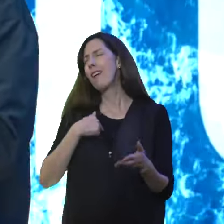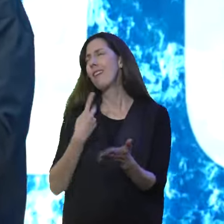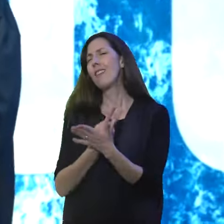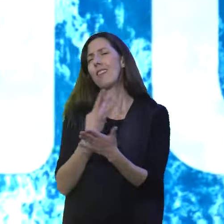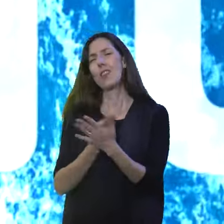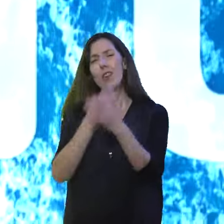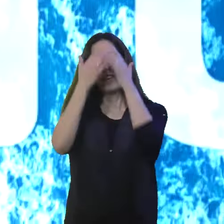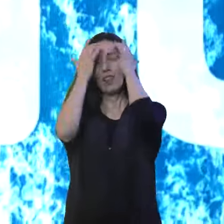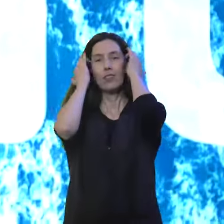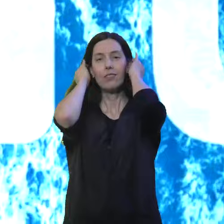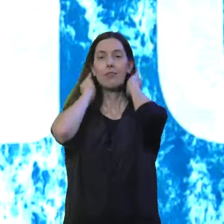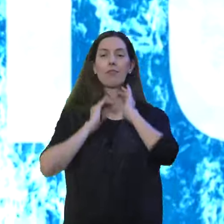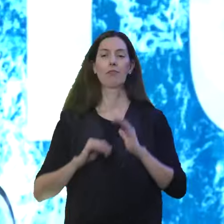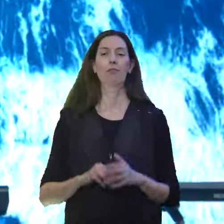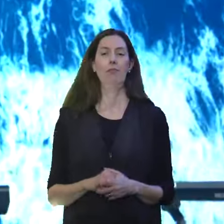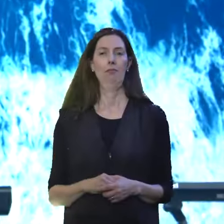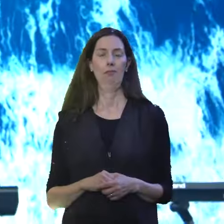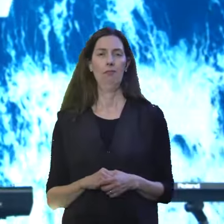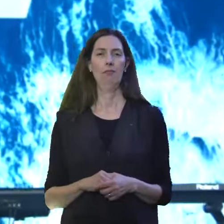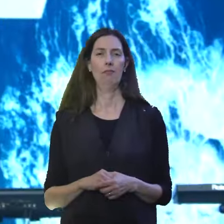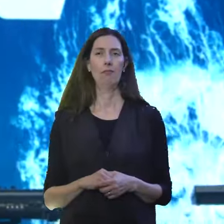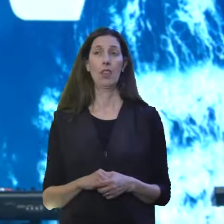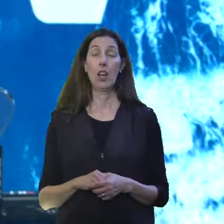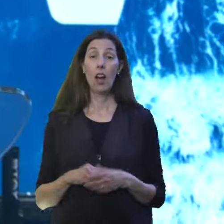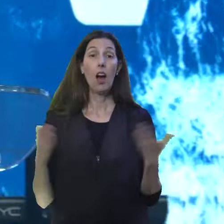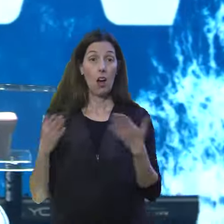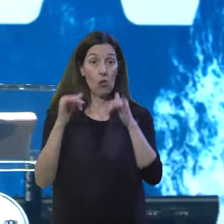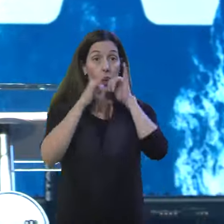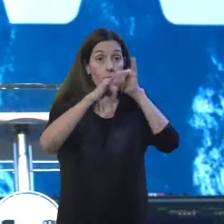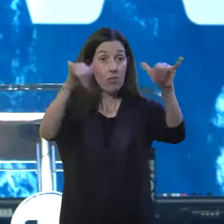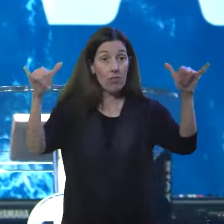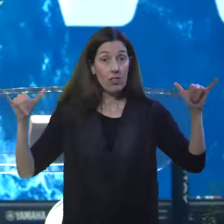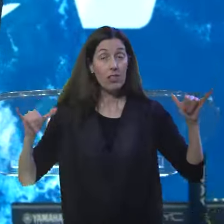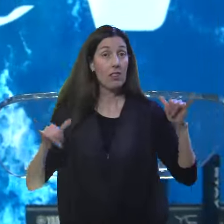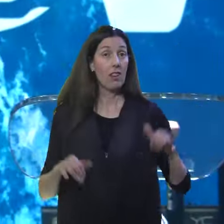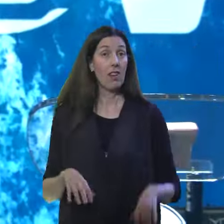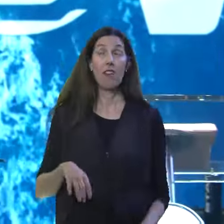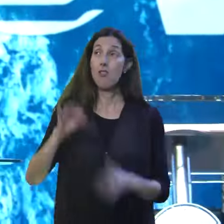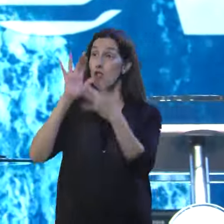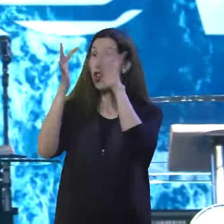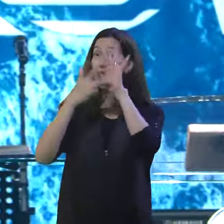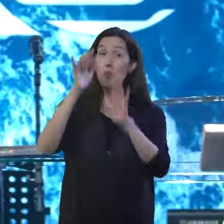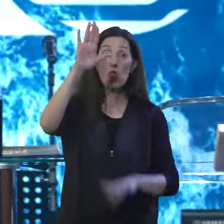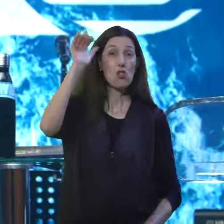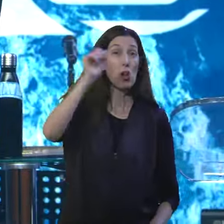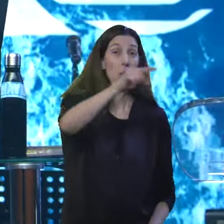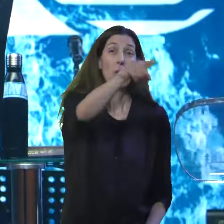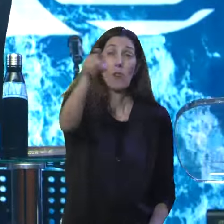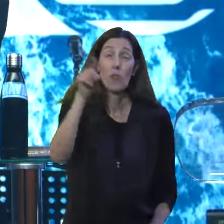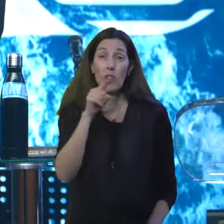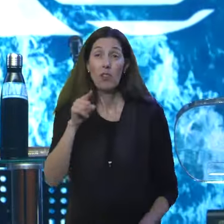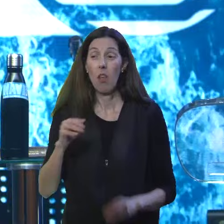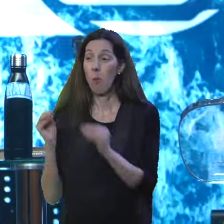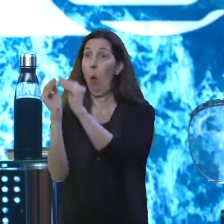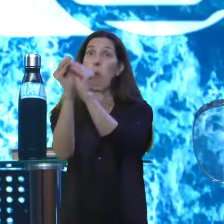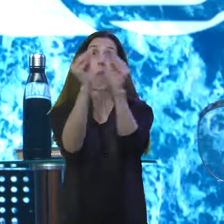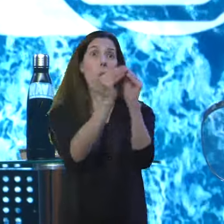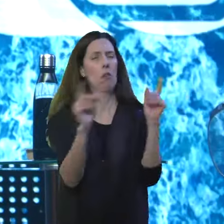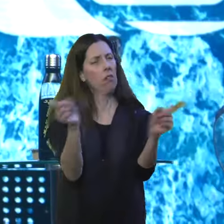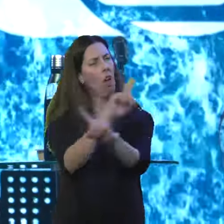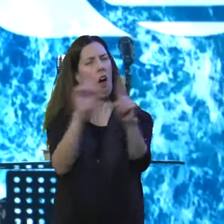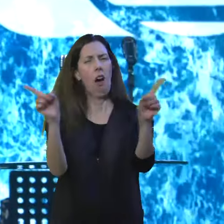sensualidade. Jesus não te chamou para isso, meu filho. Jesus não te chamou para isso, minha filha. Se você é bonito